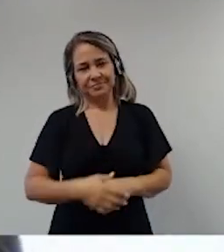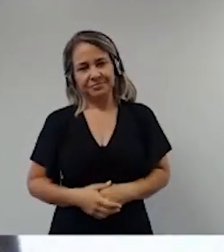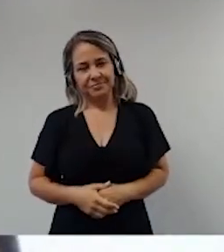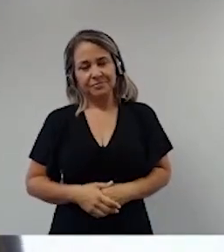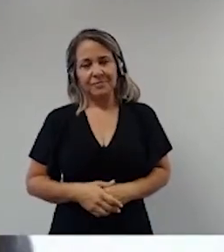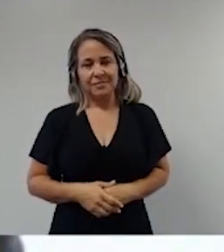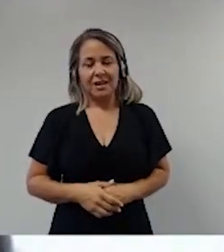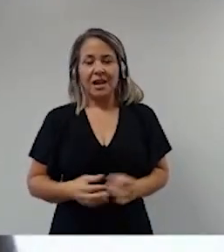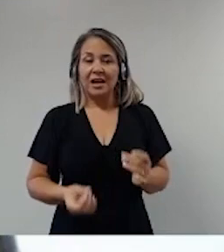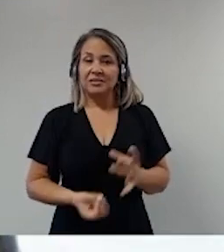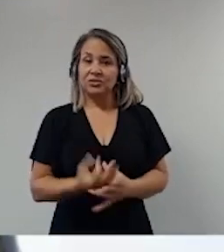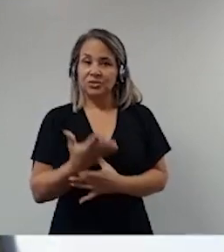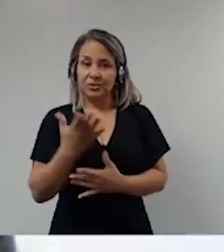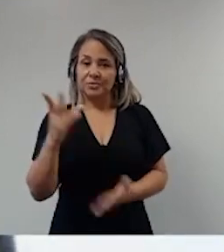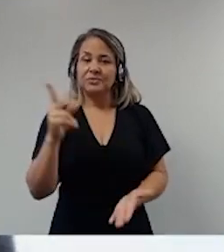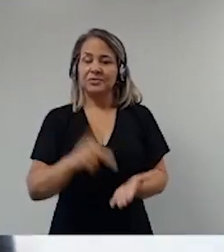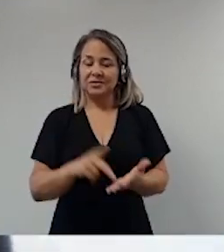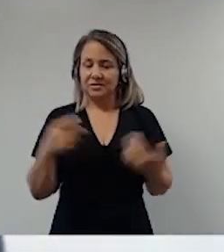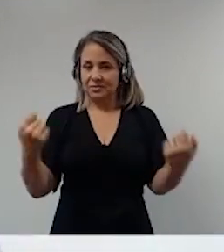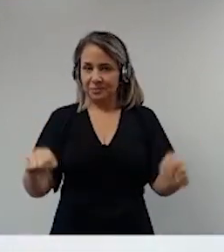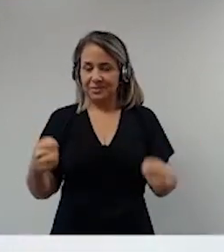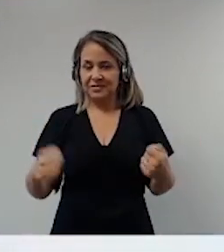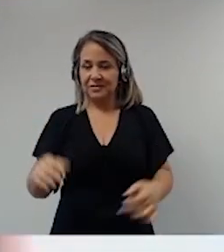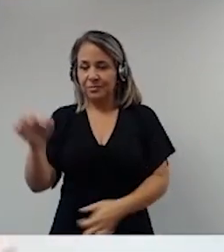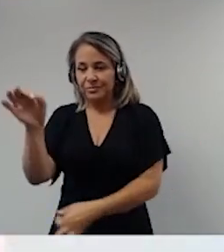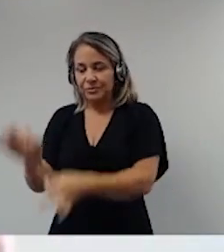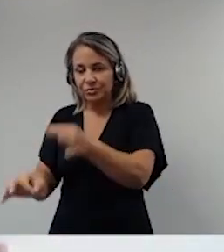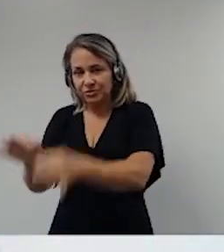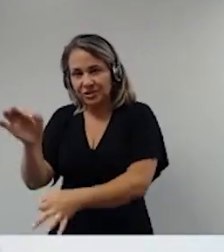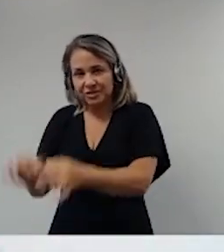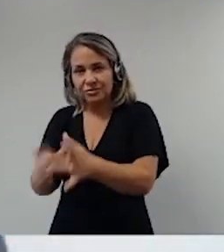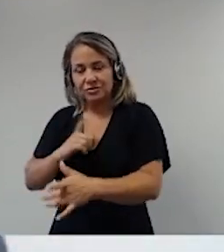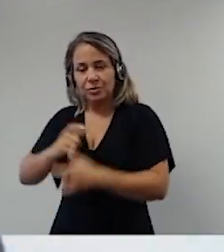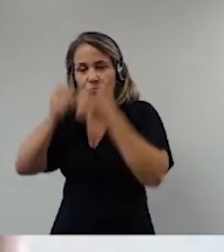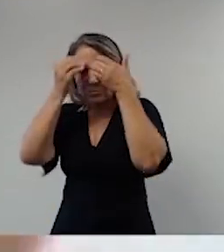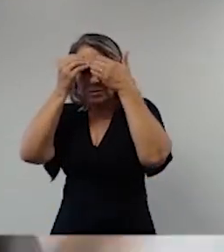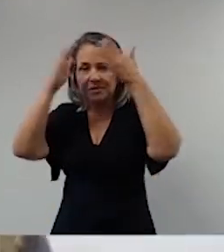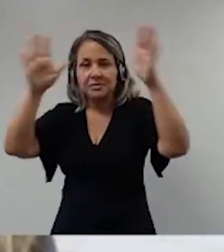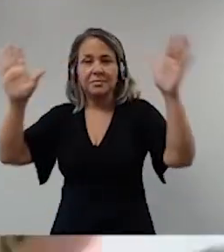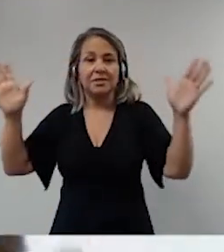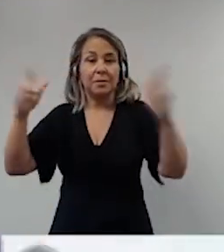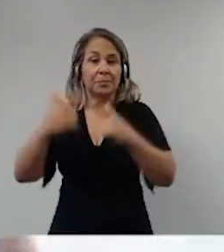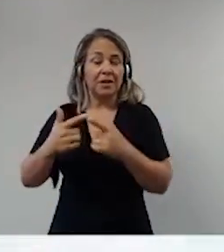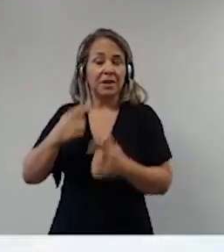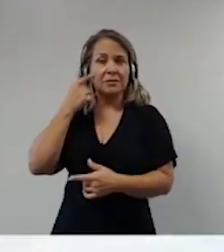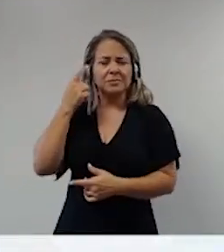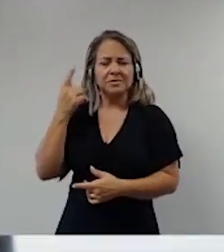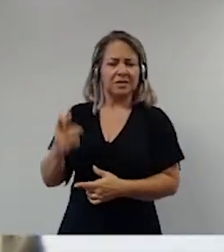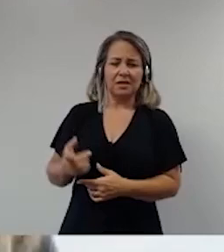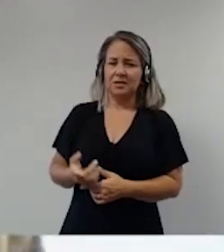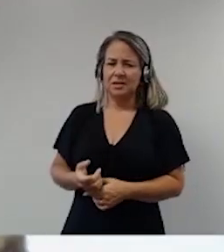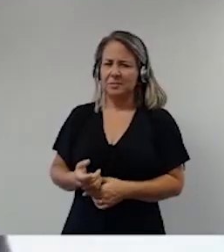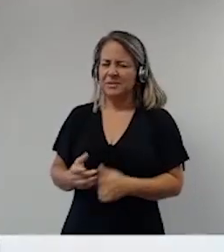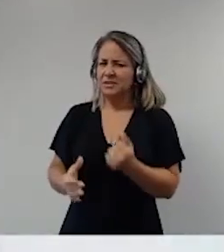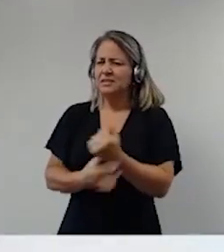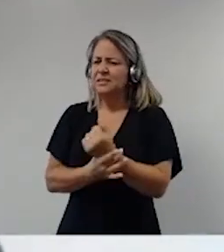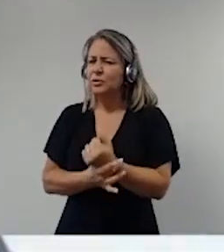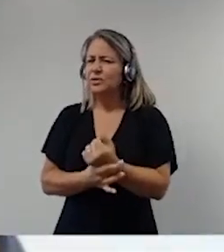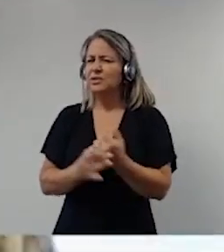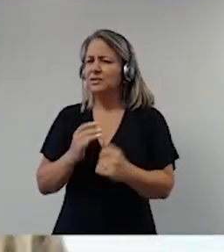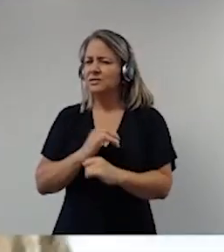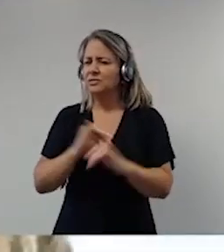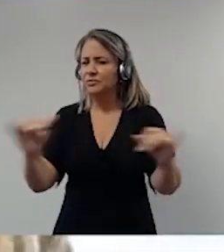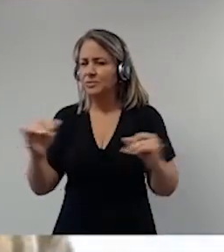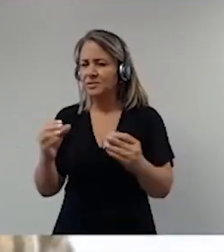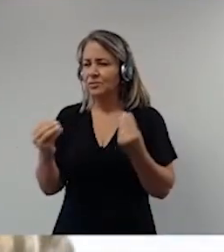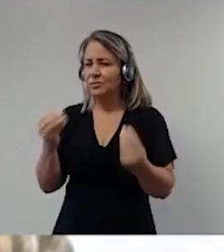Isso gerou, obviamente, a necessidade também do jurídico ter uma cabeça bem aberta, porque no primeiro momento a gente olha e fala, bom, mas e segurança de dados? Como é que esse